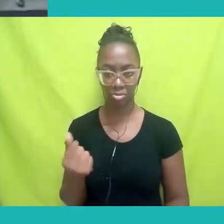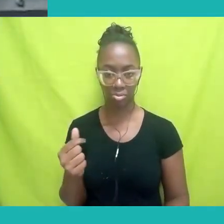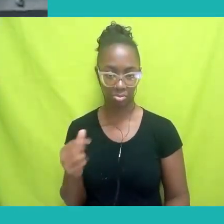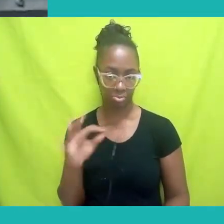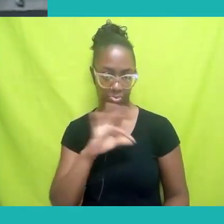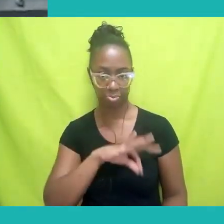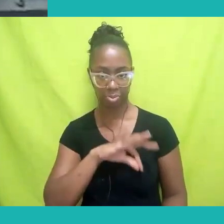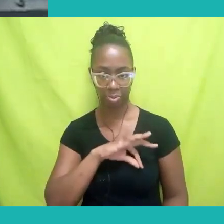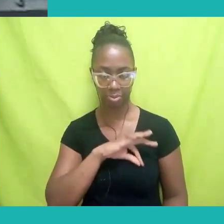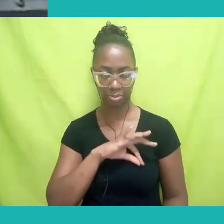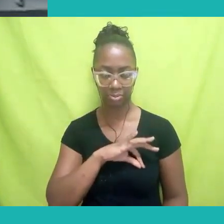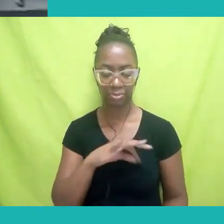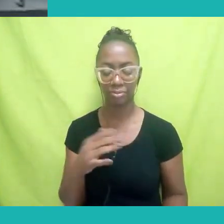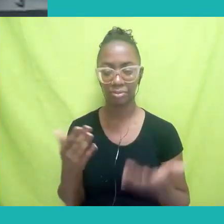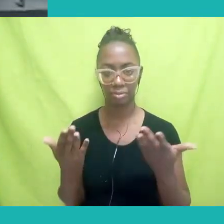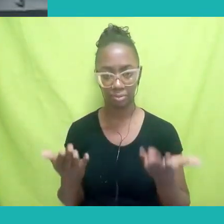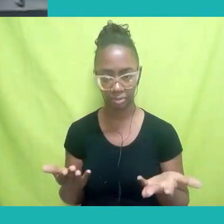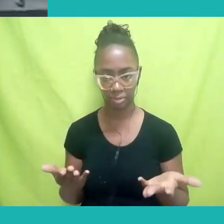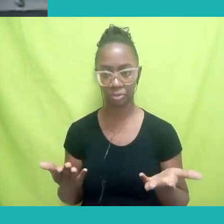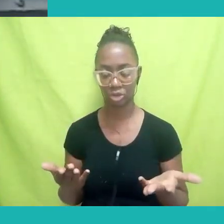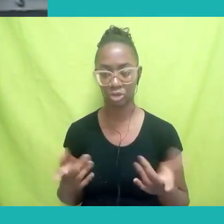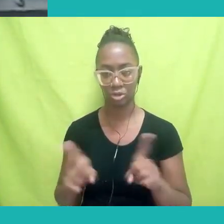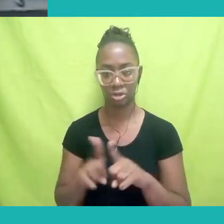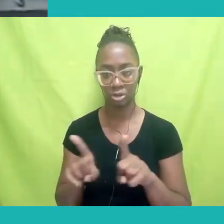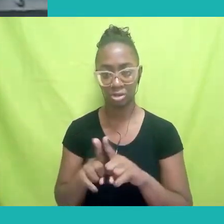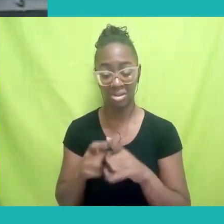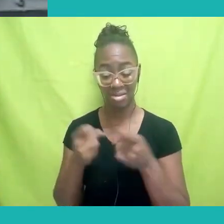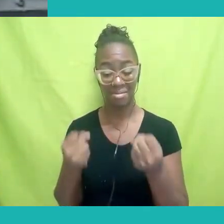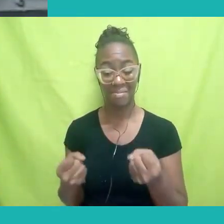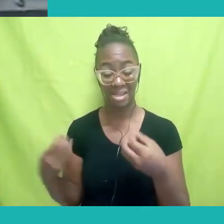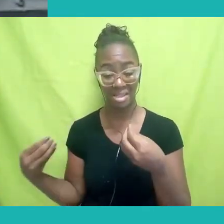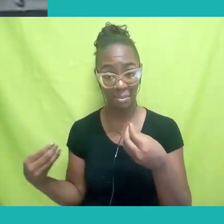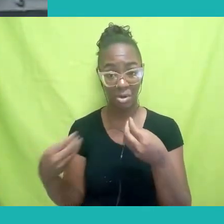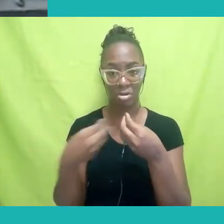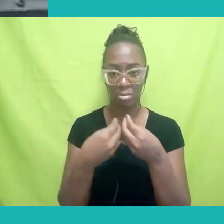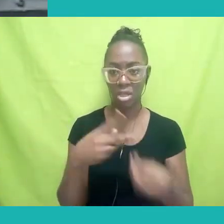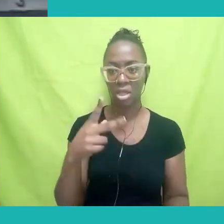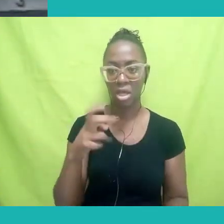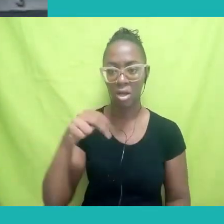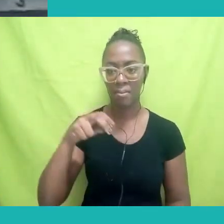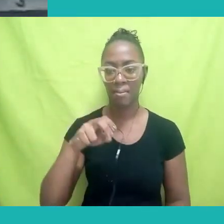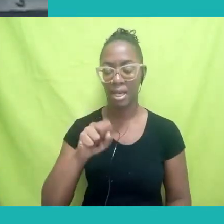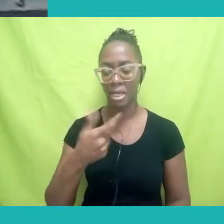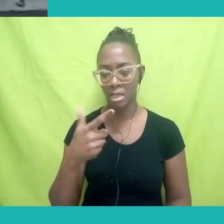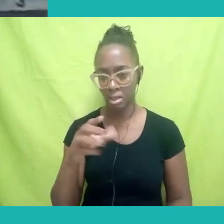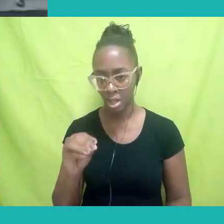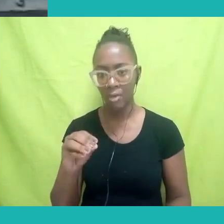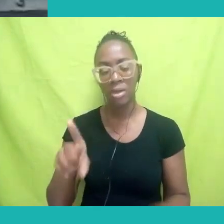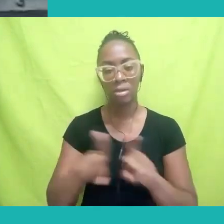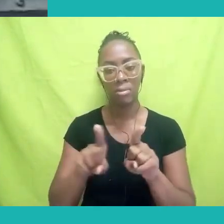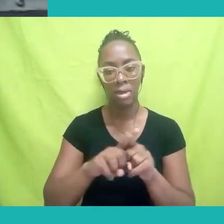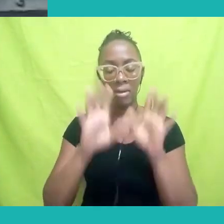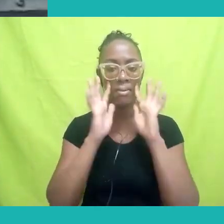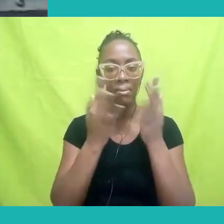também, né, porque em que pese essa maior aproximação da pensão militar e dos pensionistas militares em relação